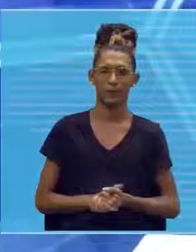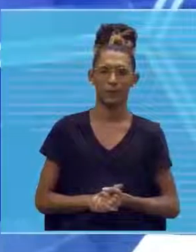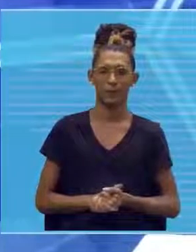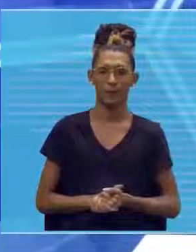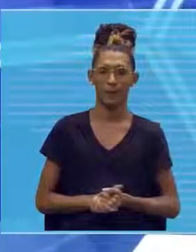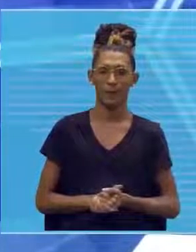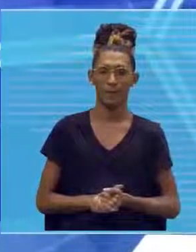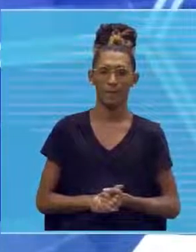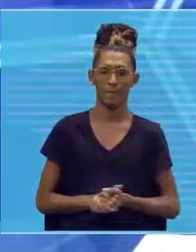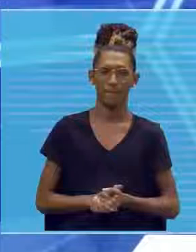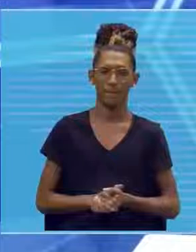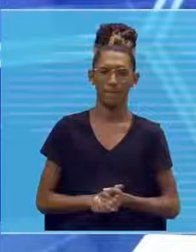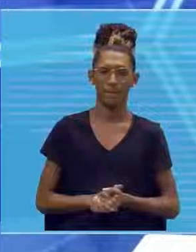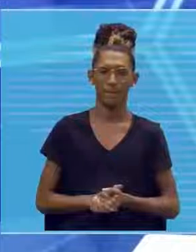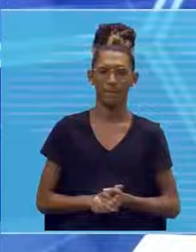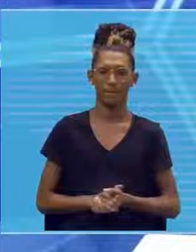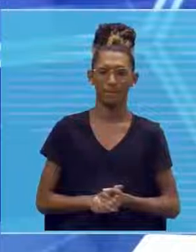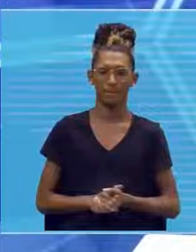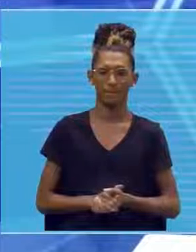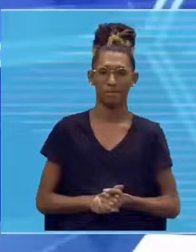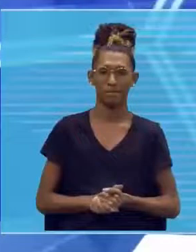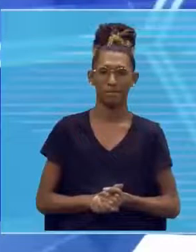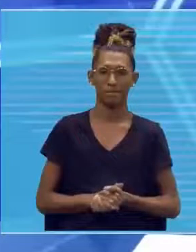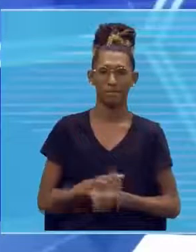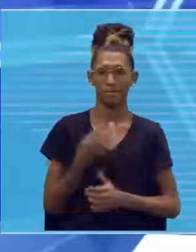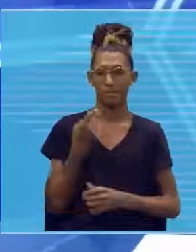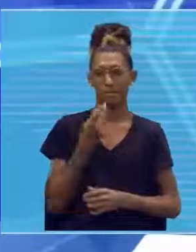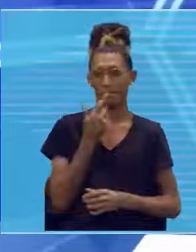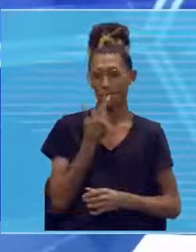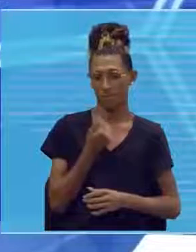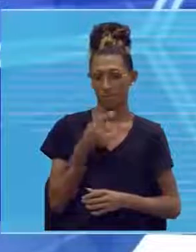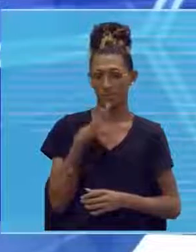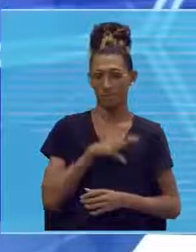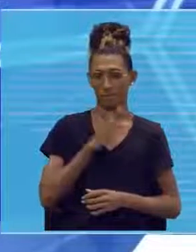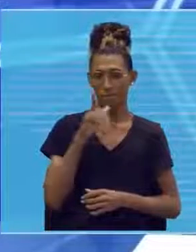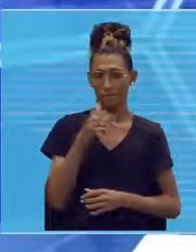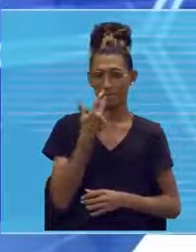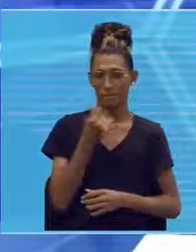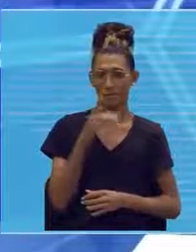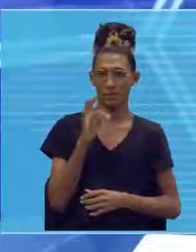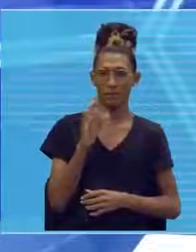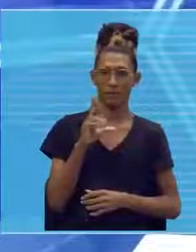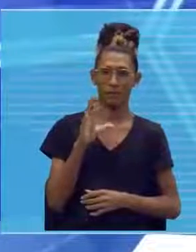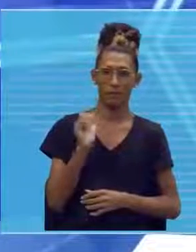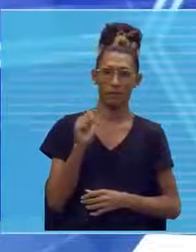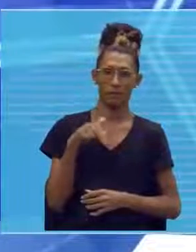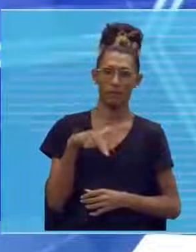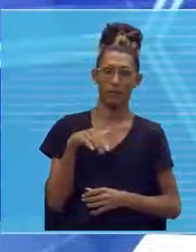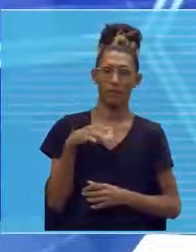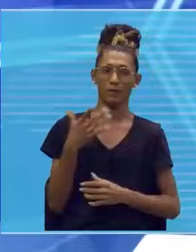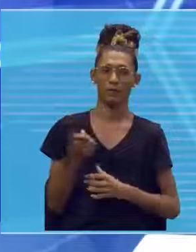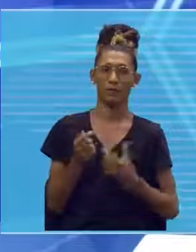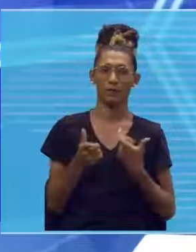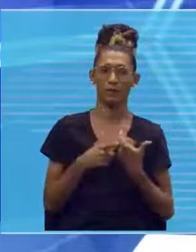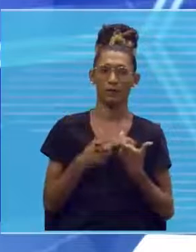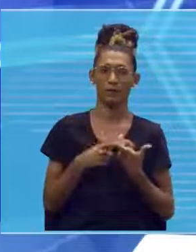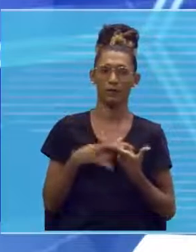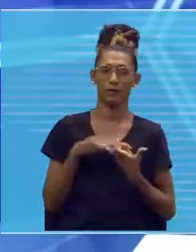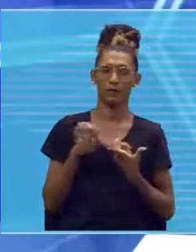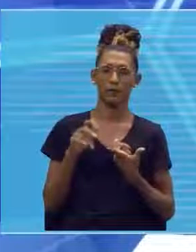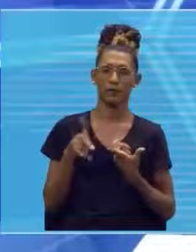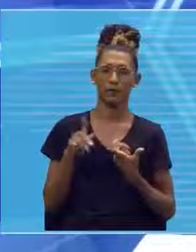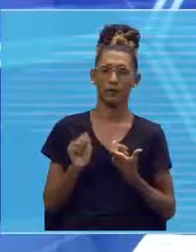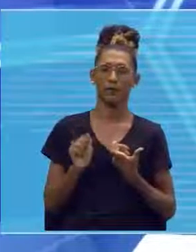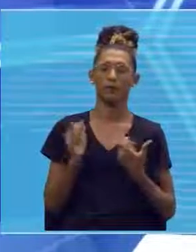das e e que em português é mais conhecida como língua tukano a palavra Raiz e Epa